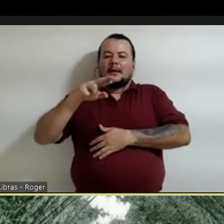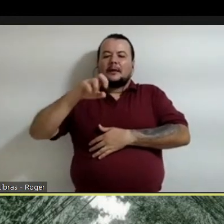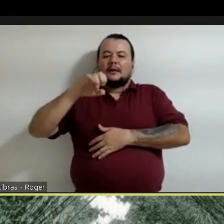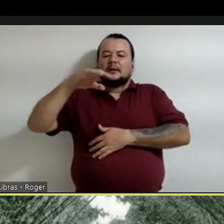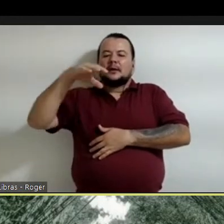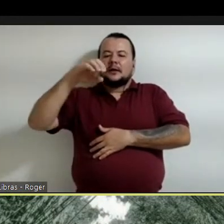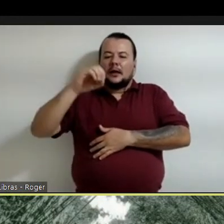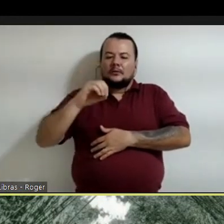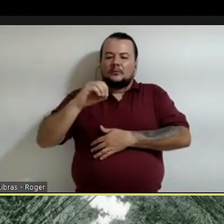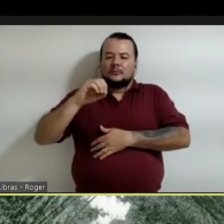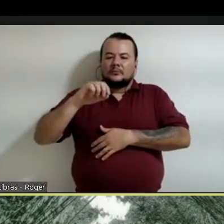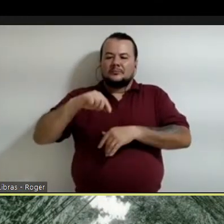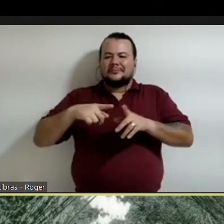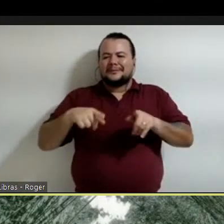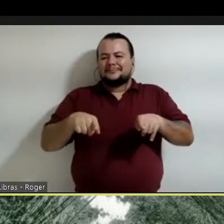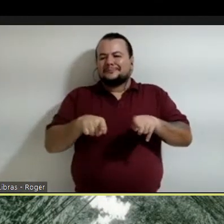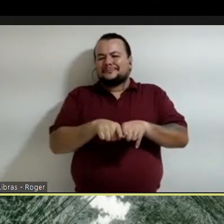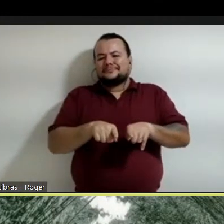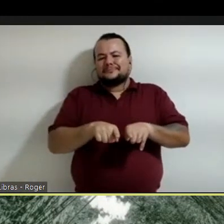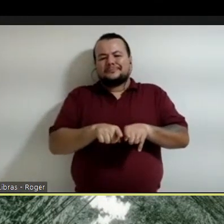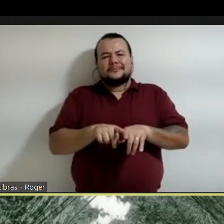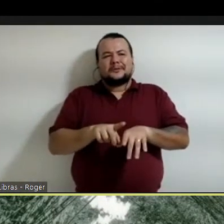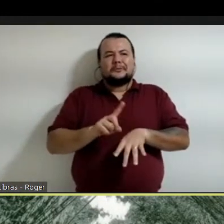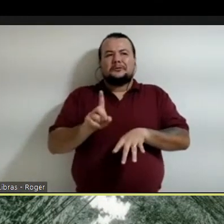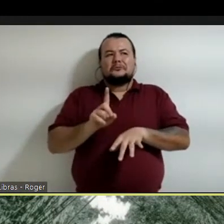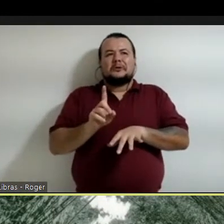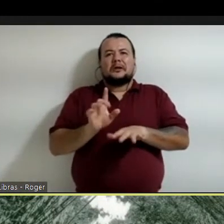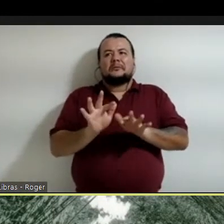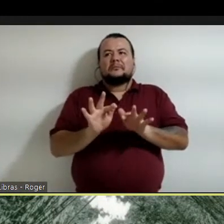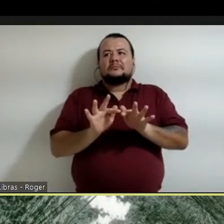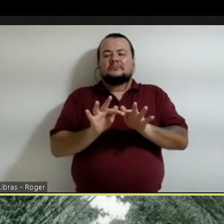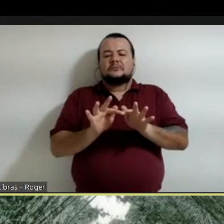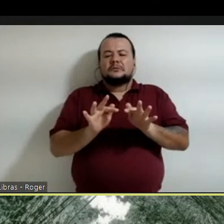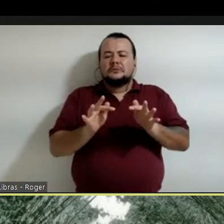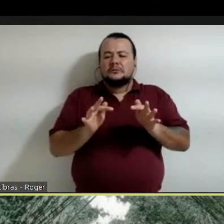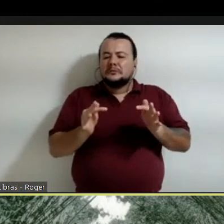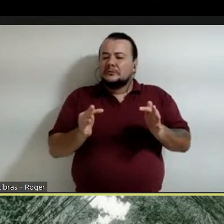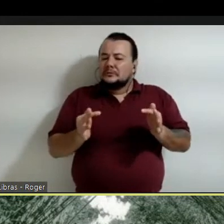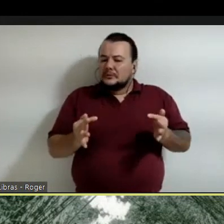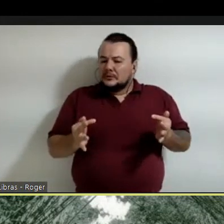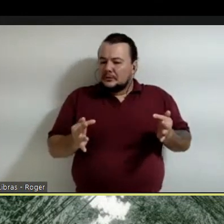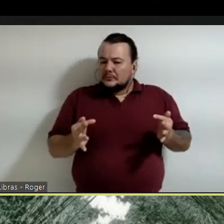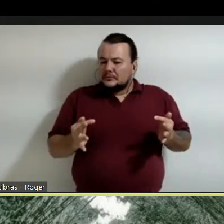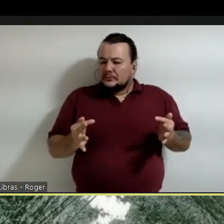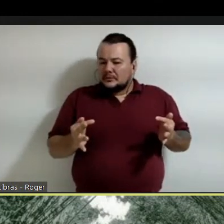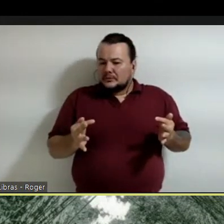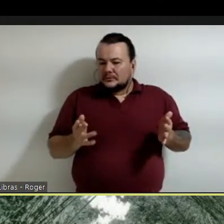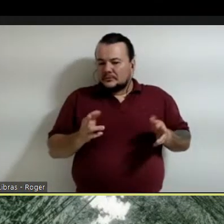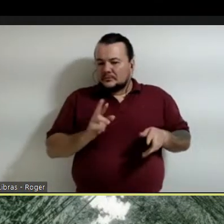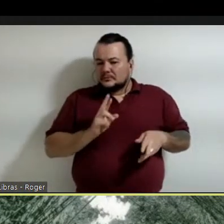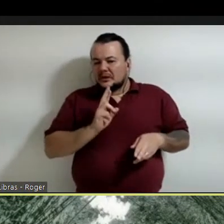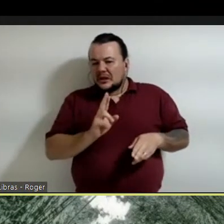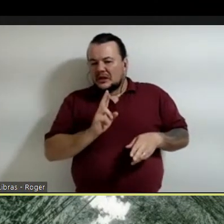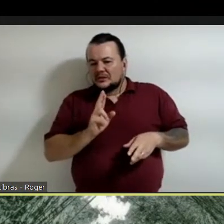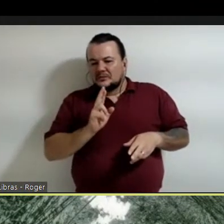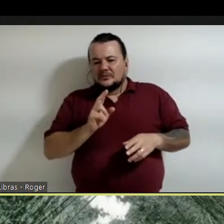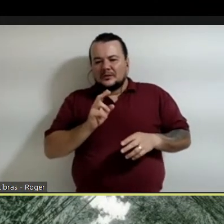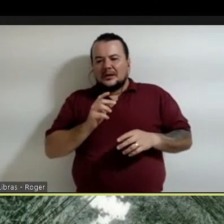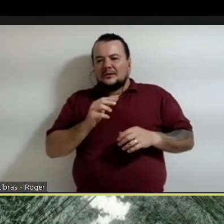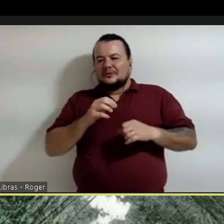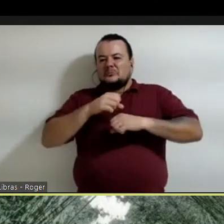Mas também não é simplesmente, como você lembra, né, resultado da avalanche de publicações com maiores implicações